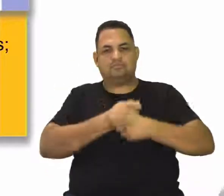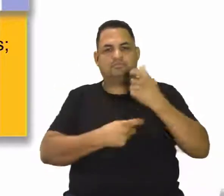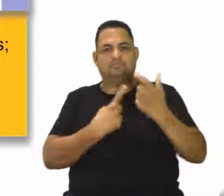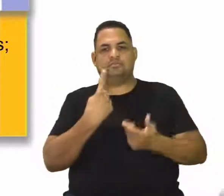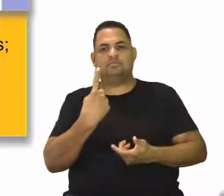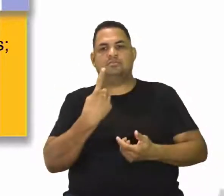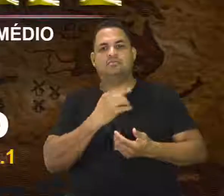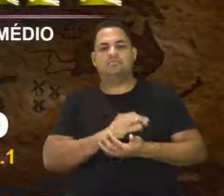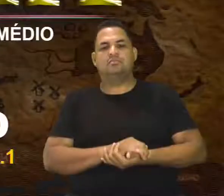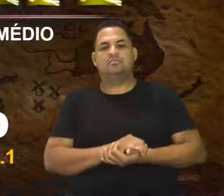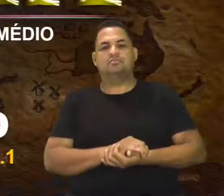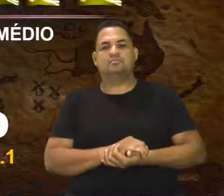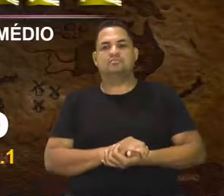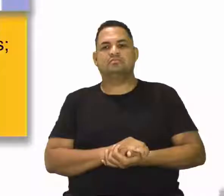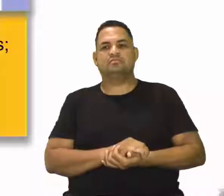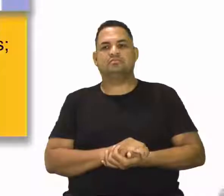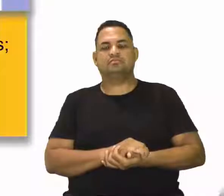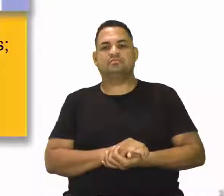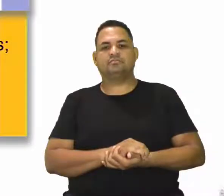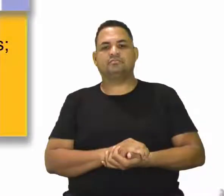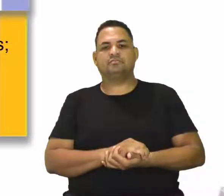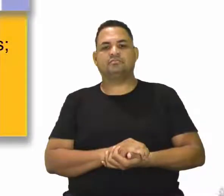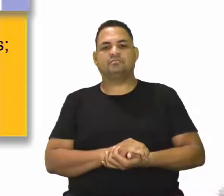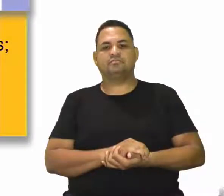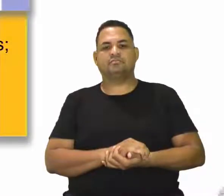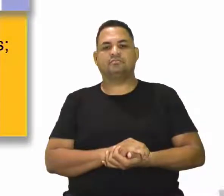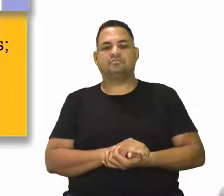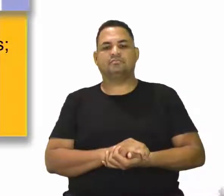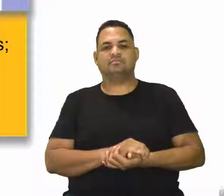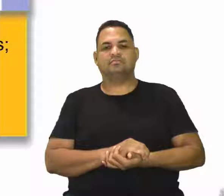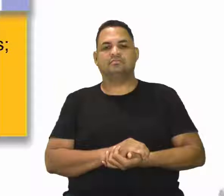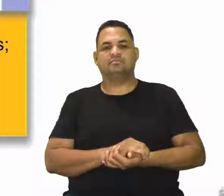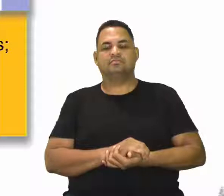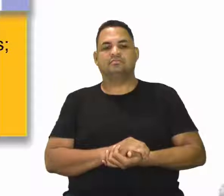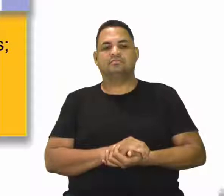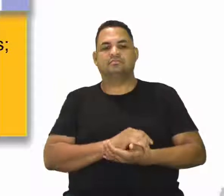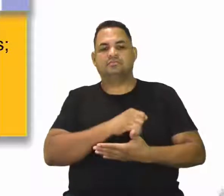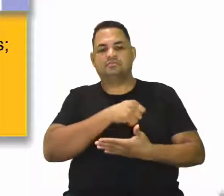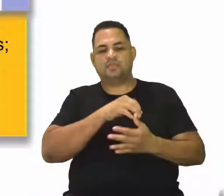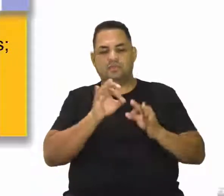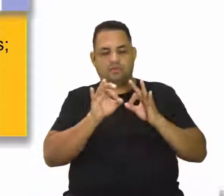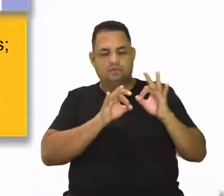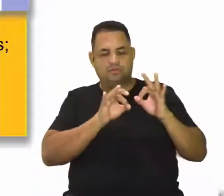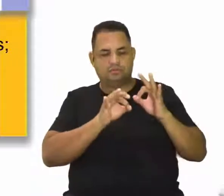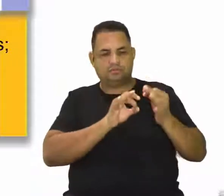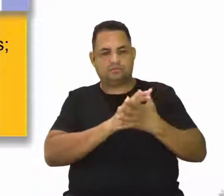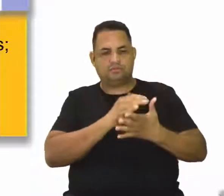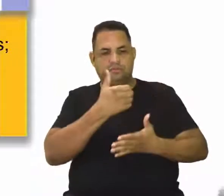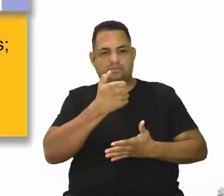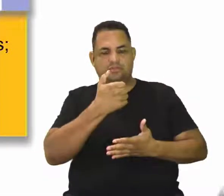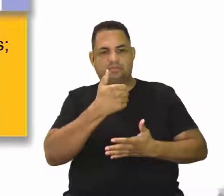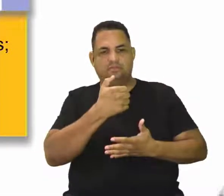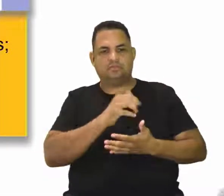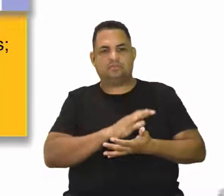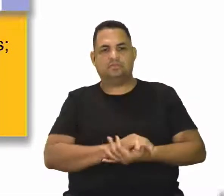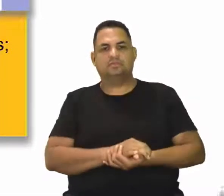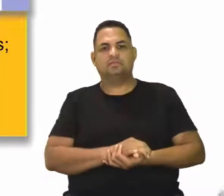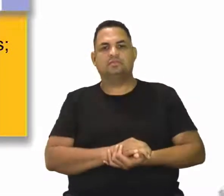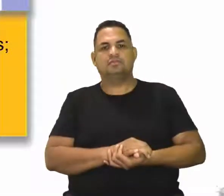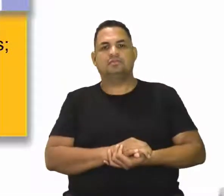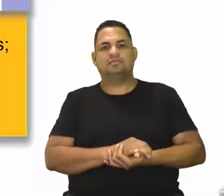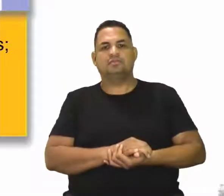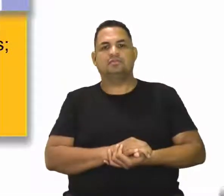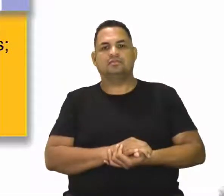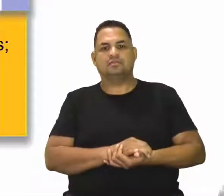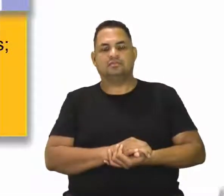1. Deixa eu calibrar. Opa, não está calibrada. Vou calibrar aqui a minha caneta. Rapaz, ela tem que ser calibrada.